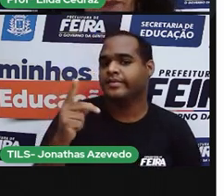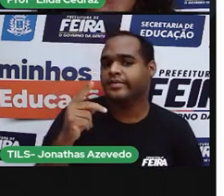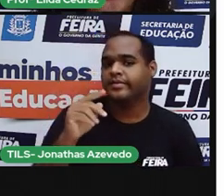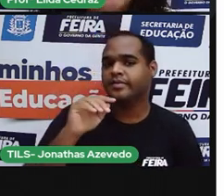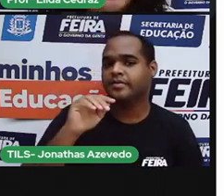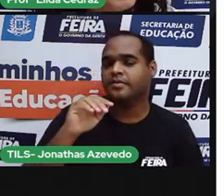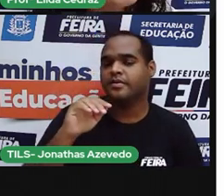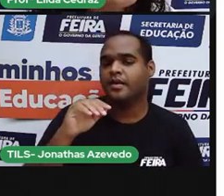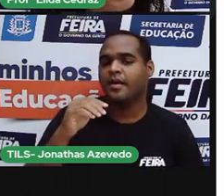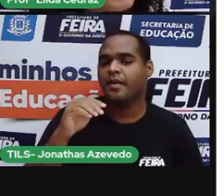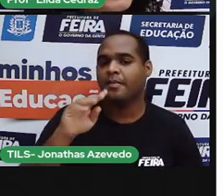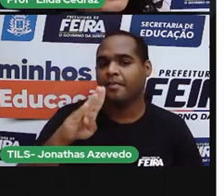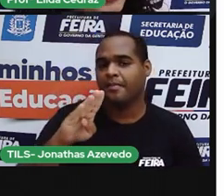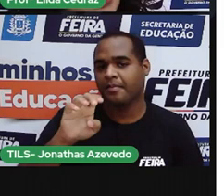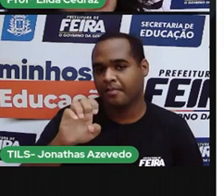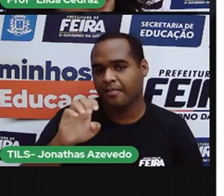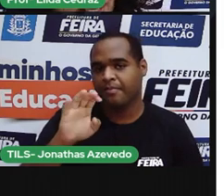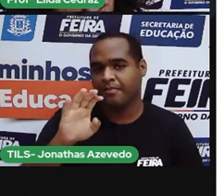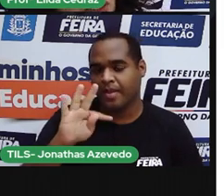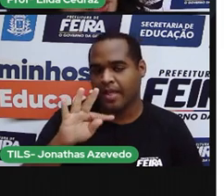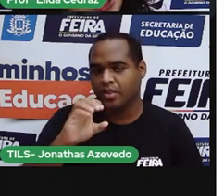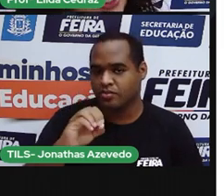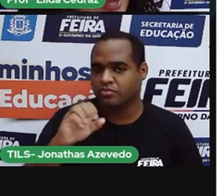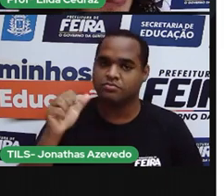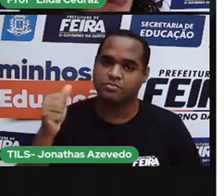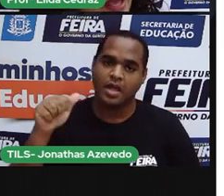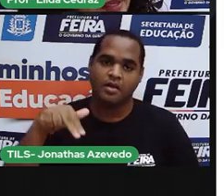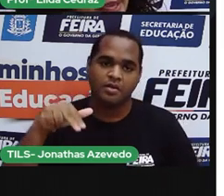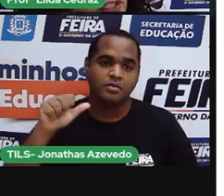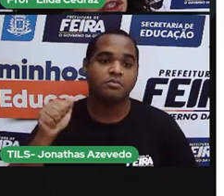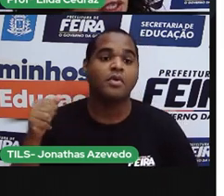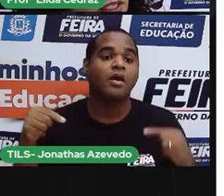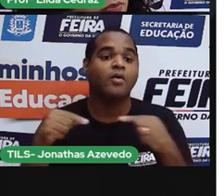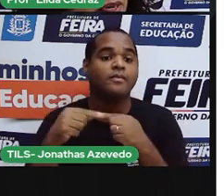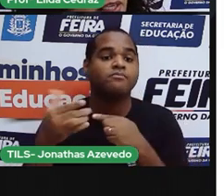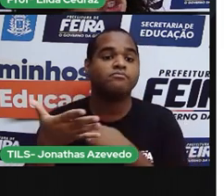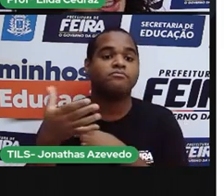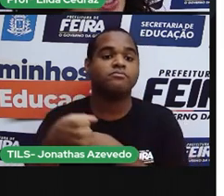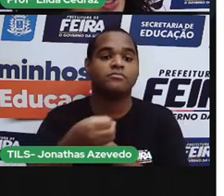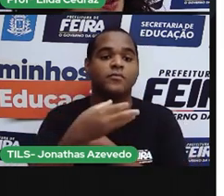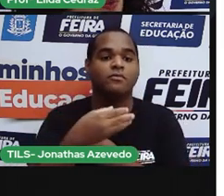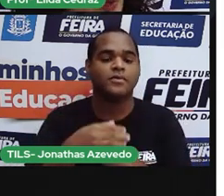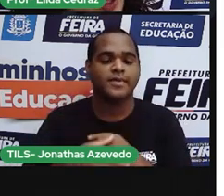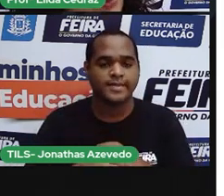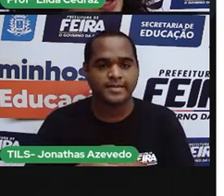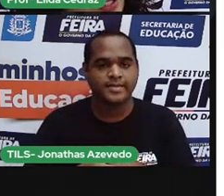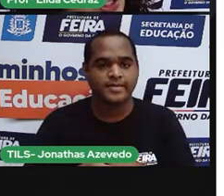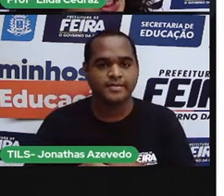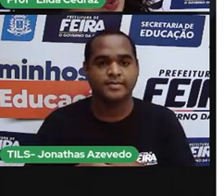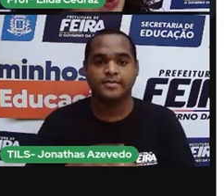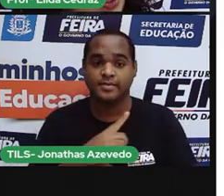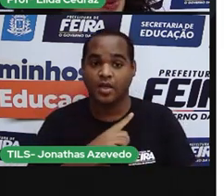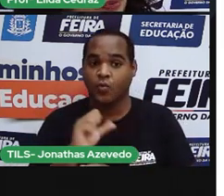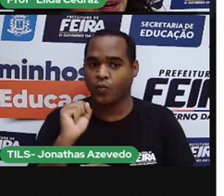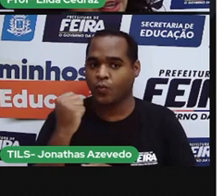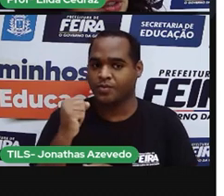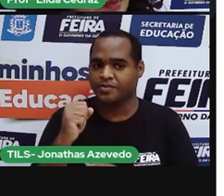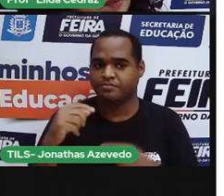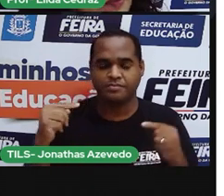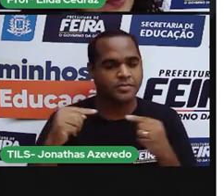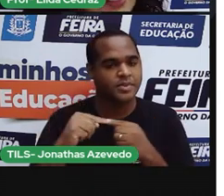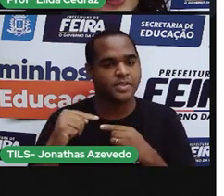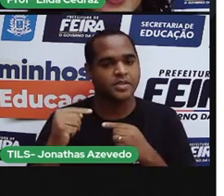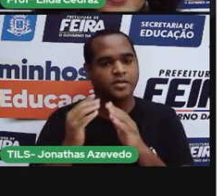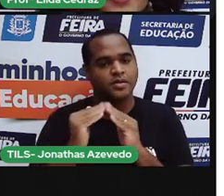ver? As bolinhas de Fred estavam lá quietinhas, paradinhas. 8 bolinhas de gude com Fred.